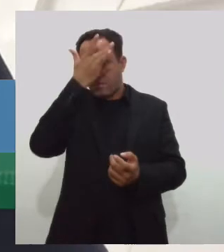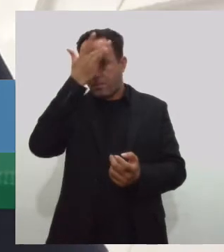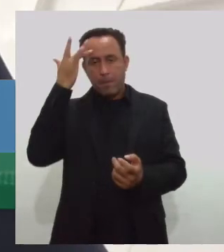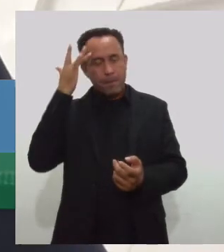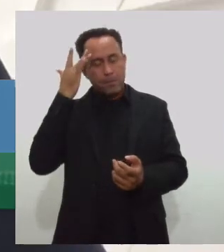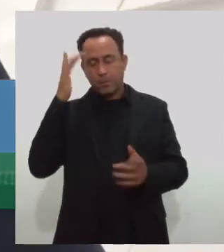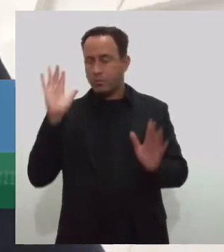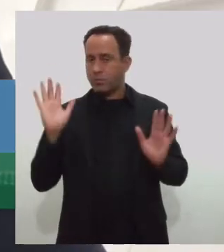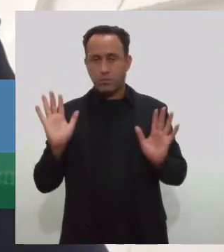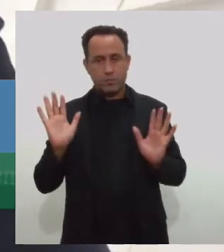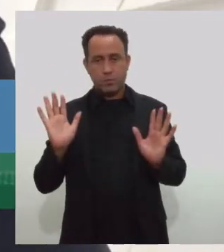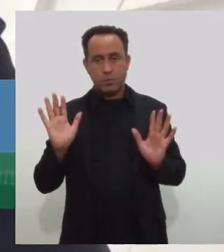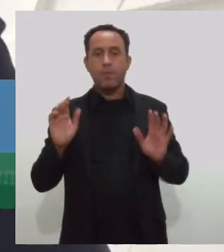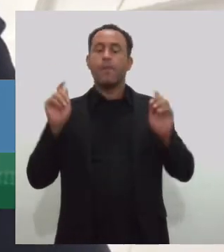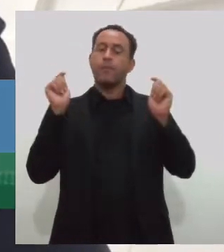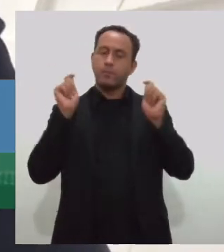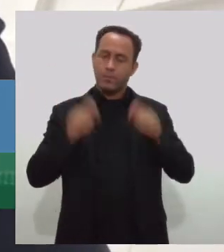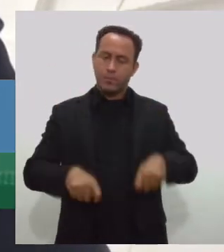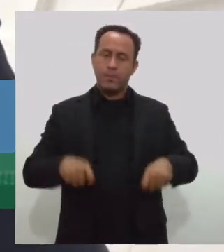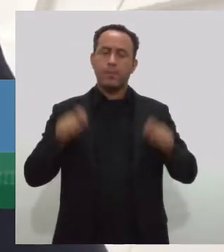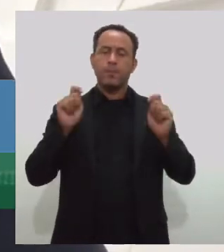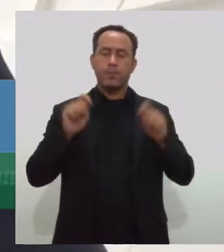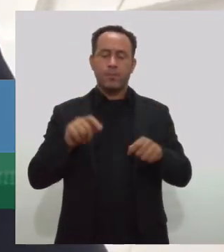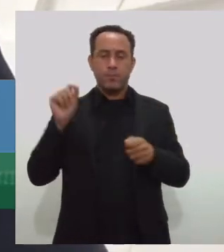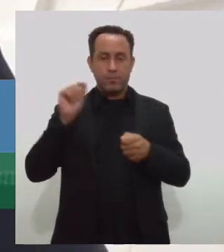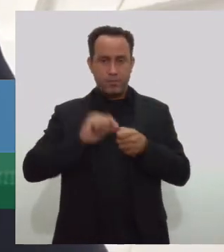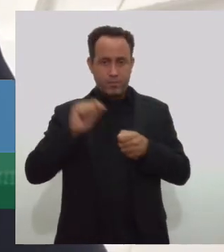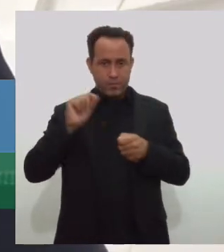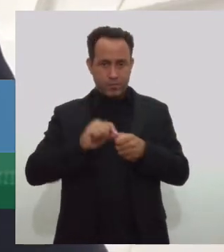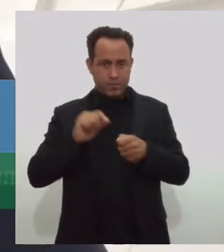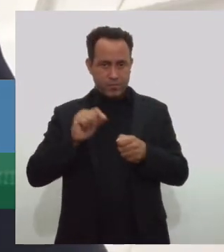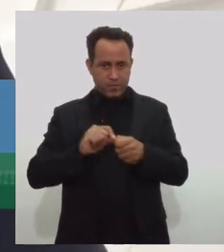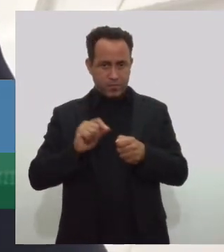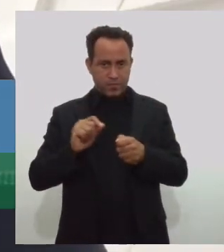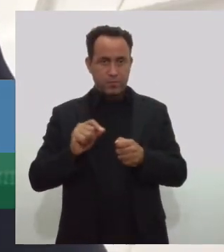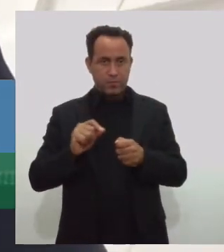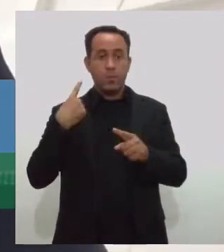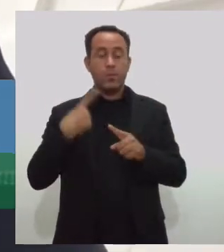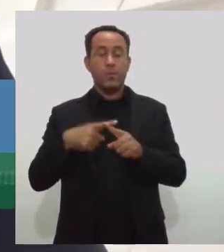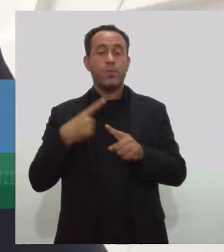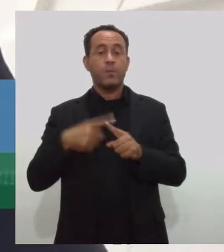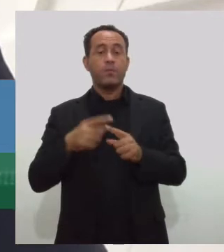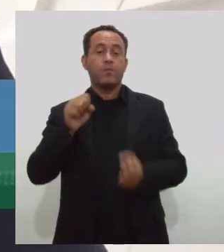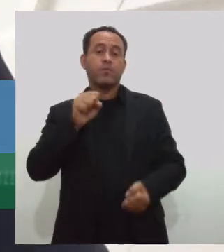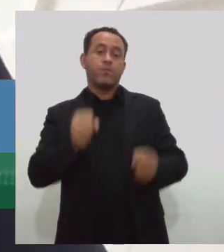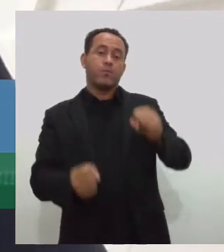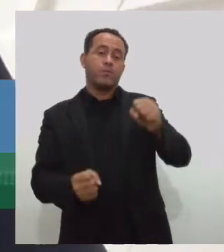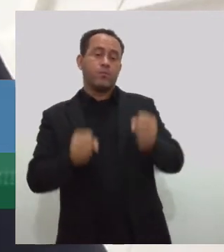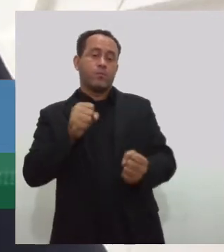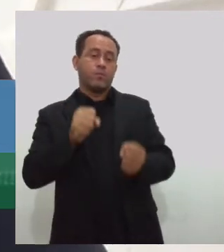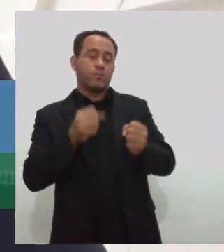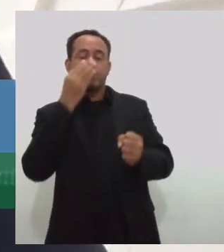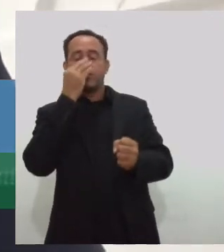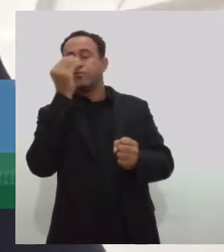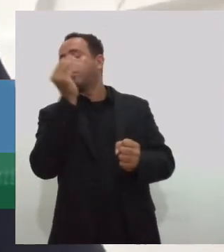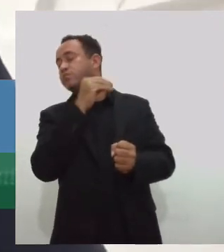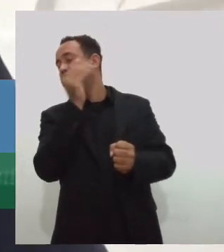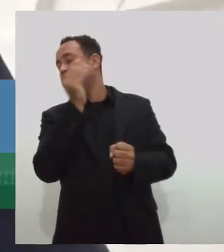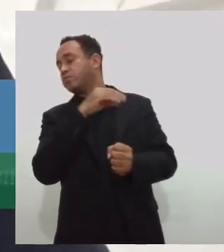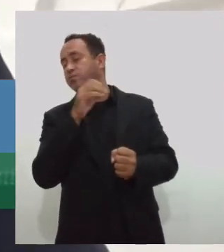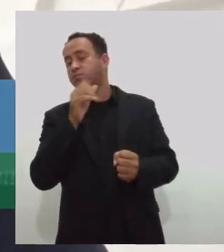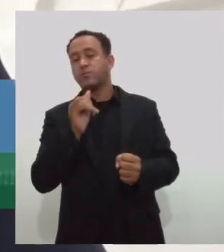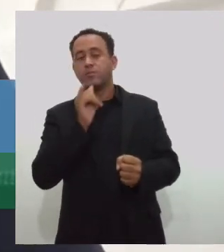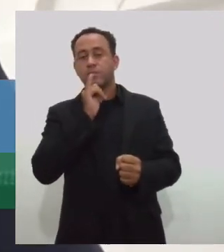pessoa, mas ela pode ter praticado aquele ato porque estava dirigindo sem prestar atenção, por